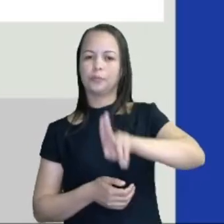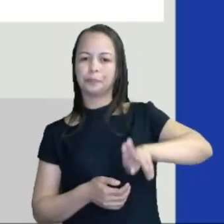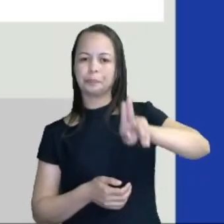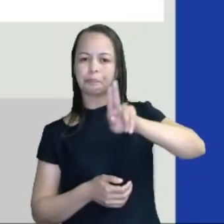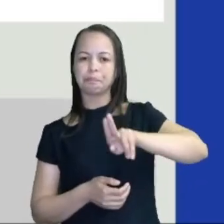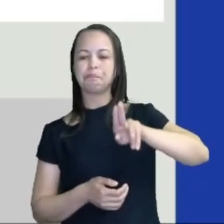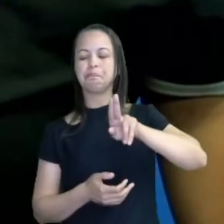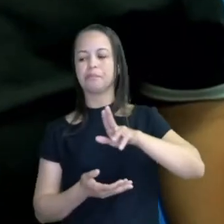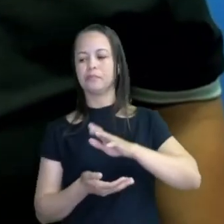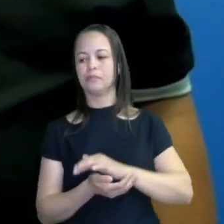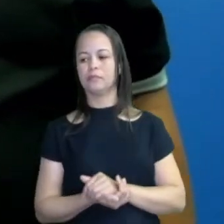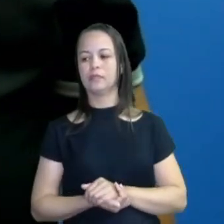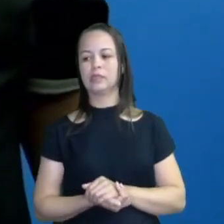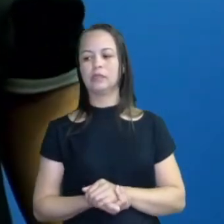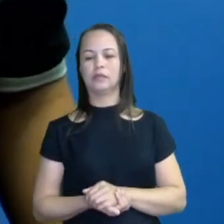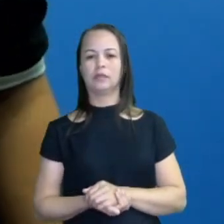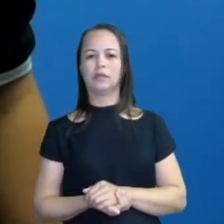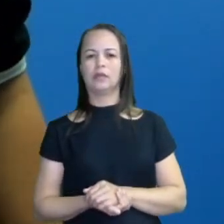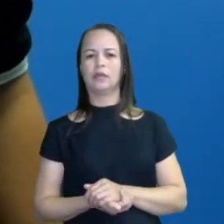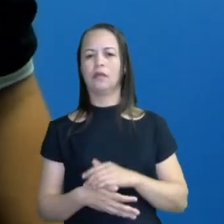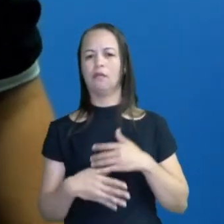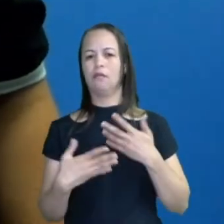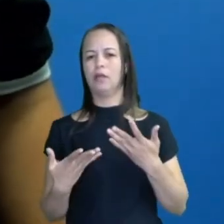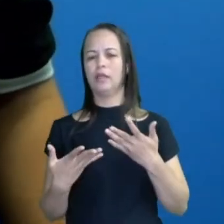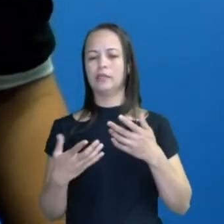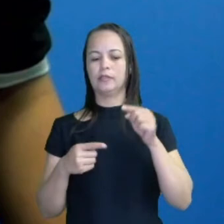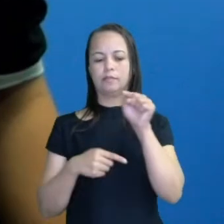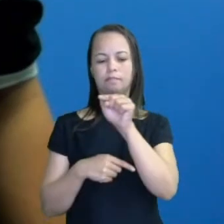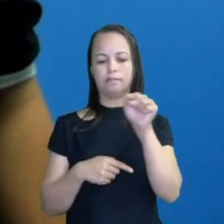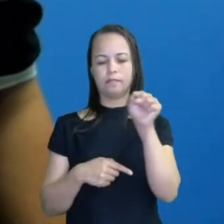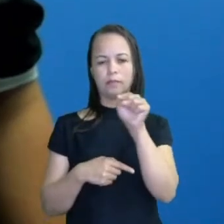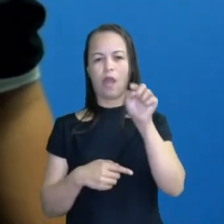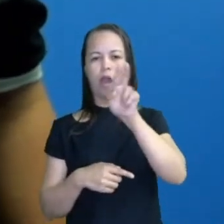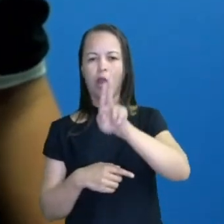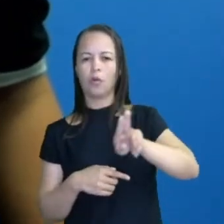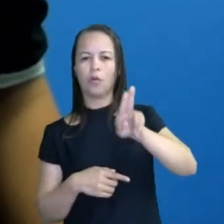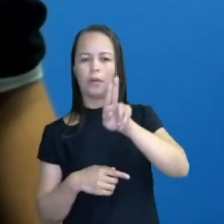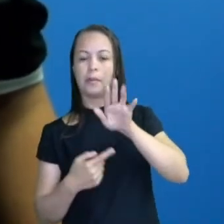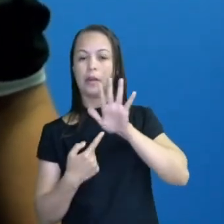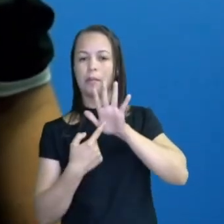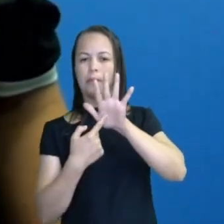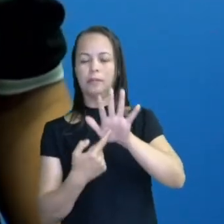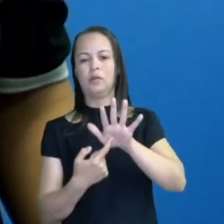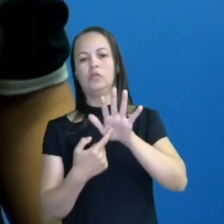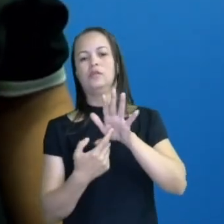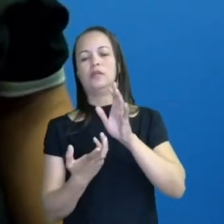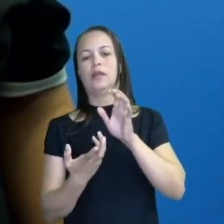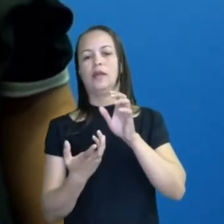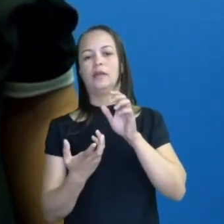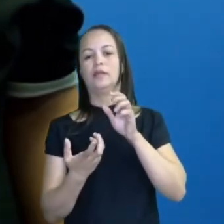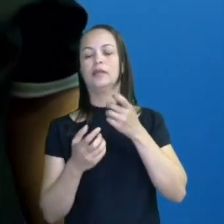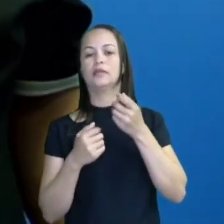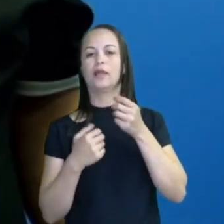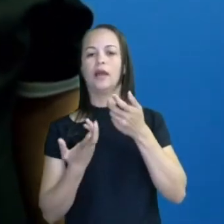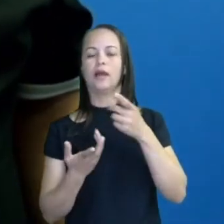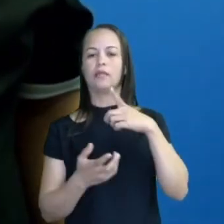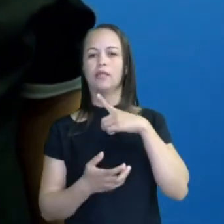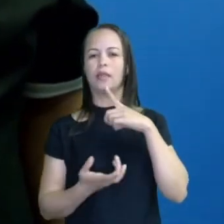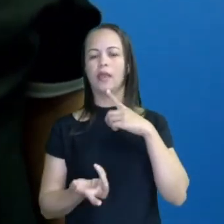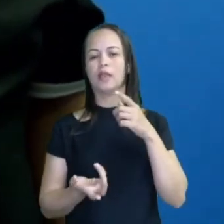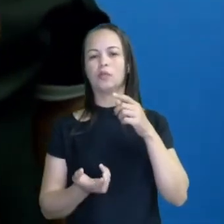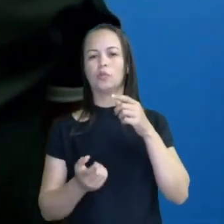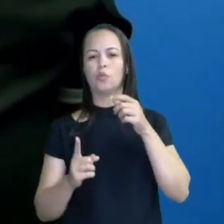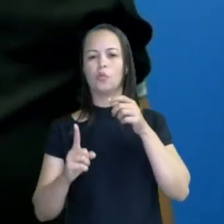utilizar esse travessão para demonstrar que ali está havendo